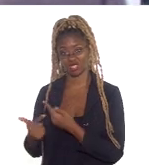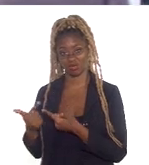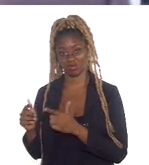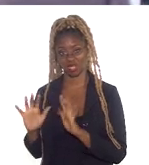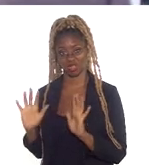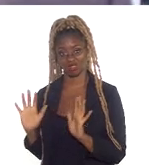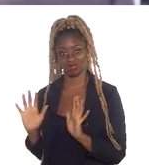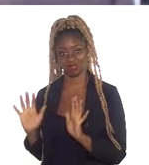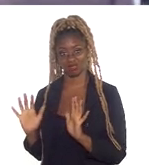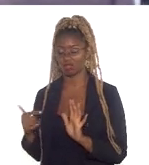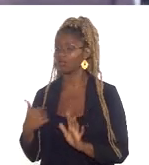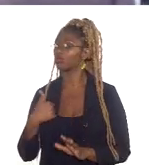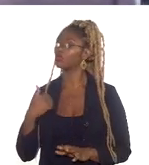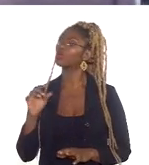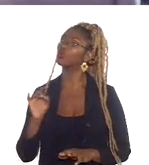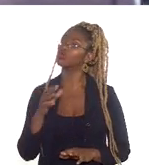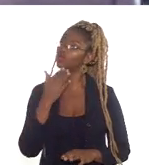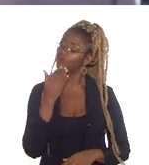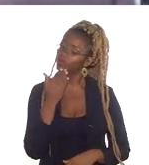peço,